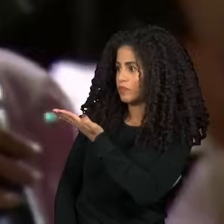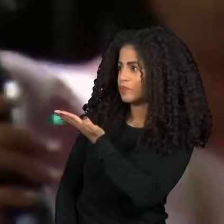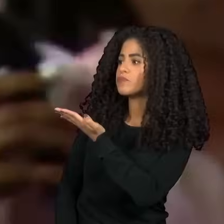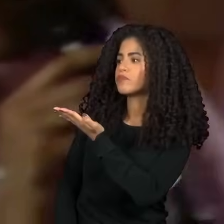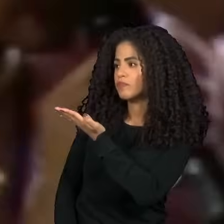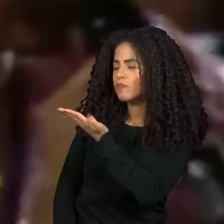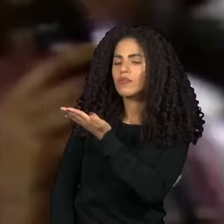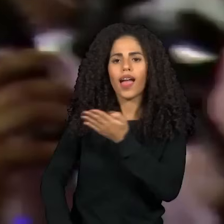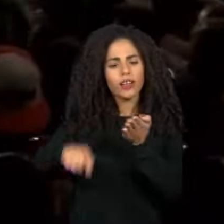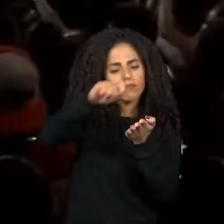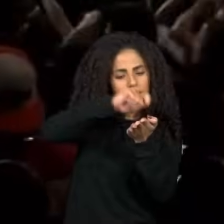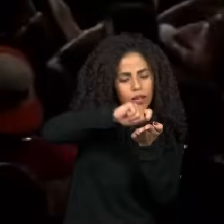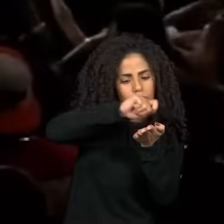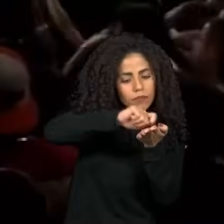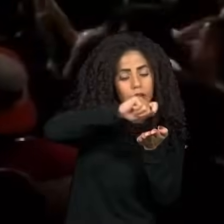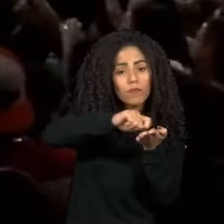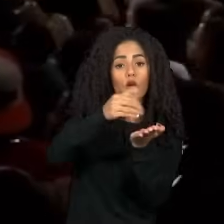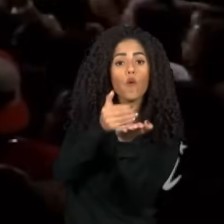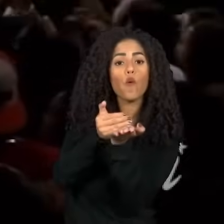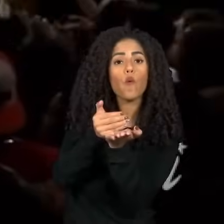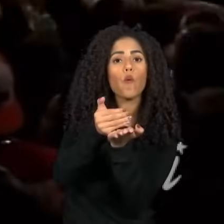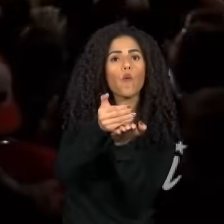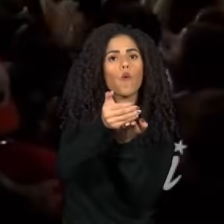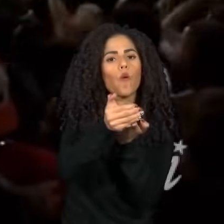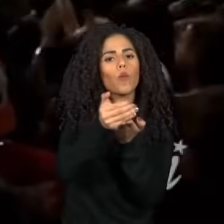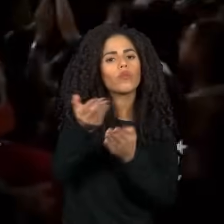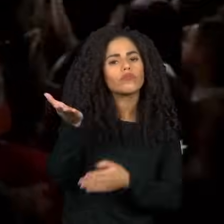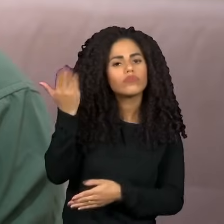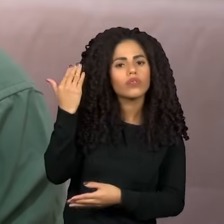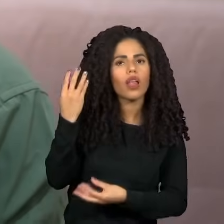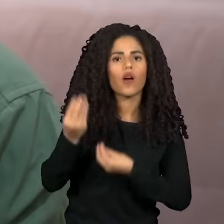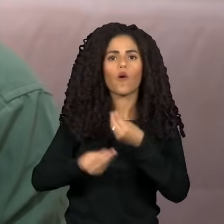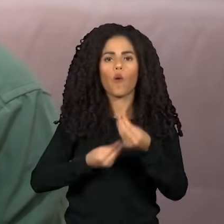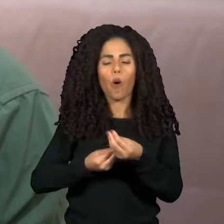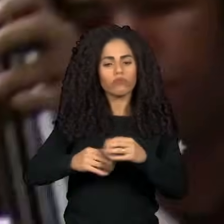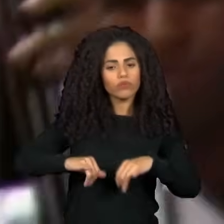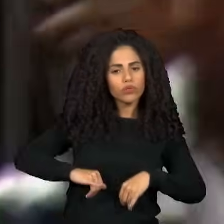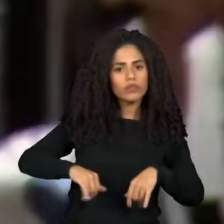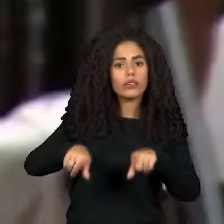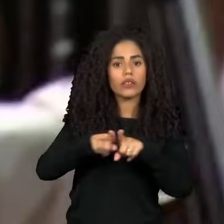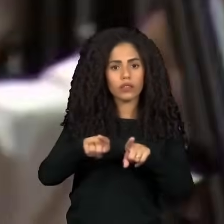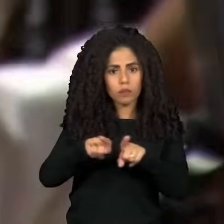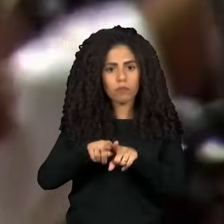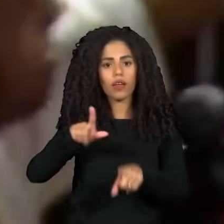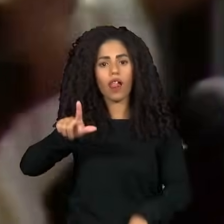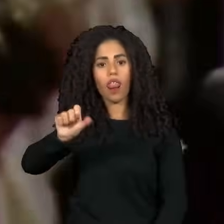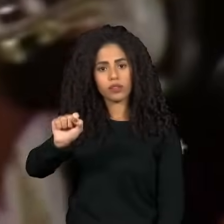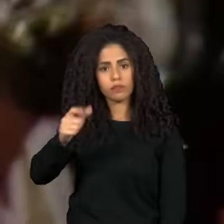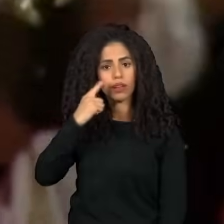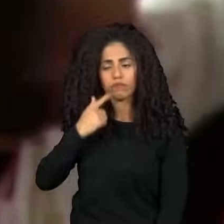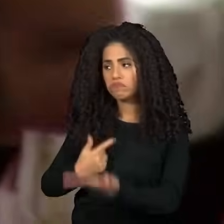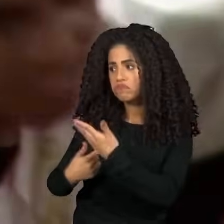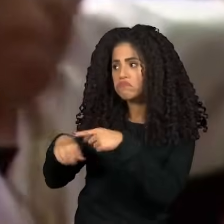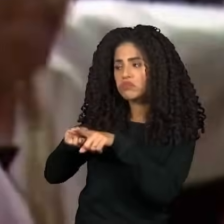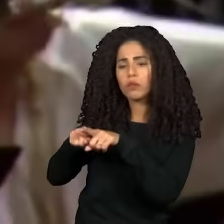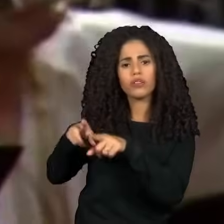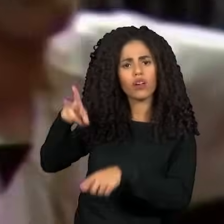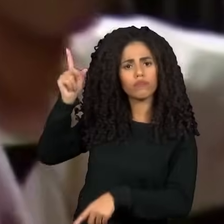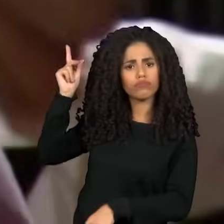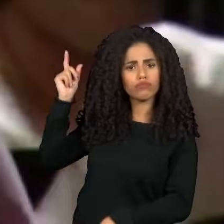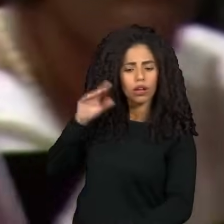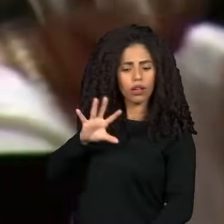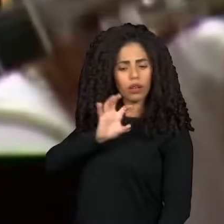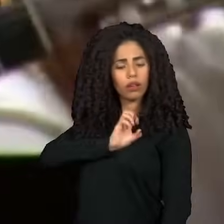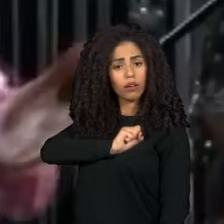uma compositora também, que começou na base das escolas de samba, na base da Mangueira, assumidamente lésbica, cantou o amor lésbico há muito tempo atrás.